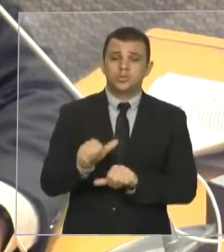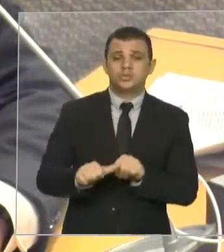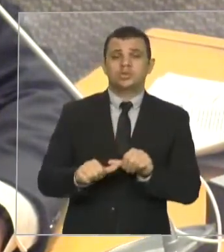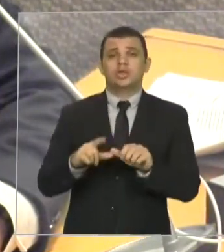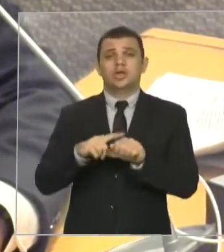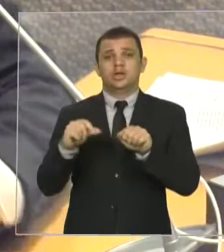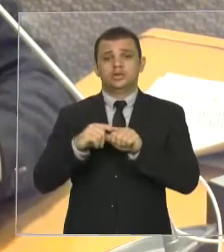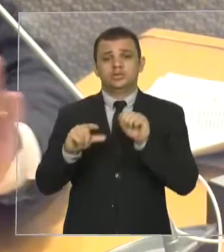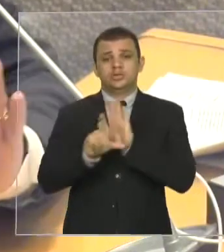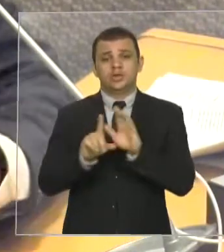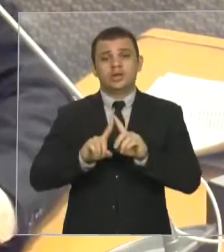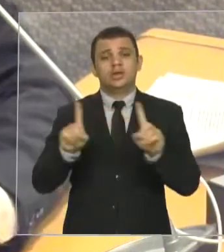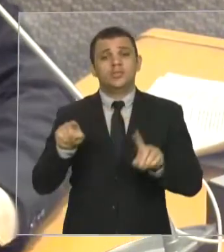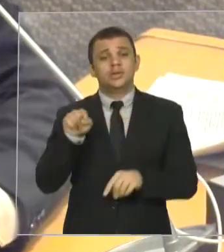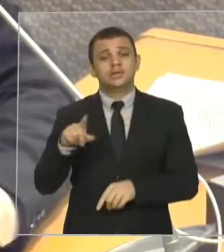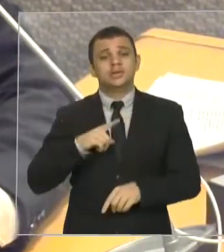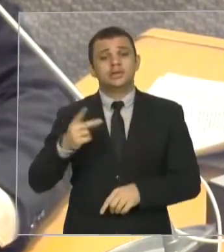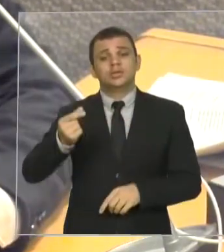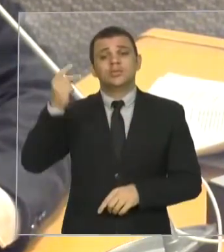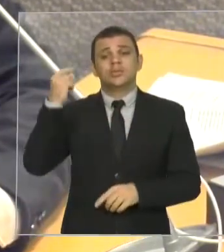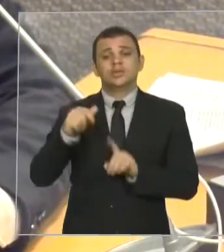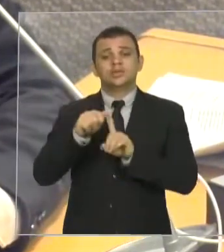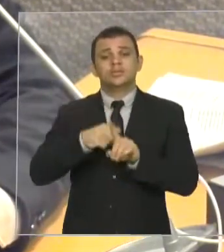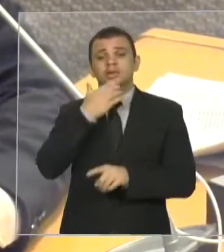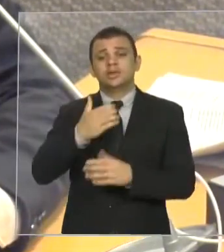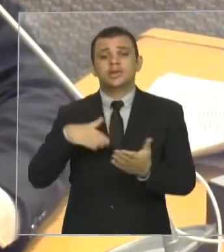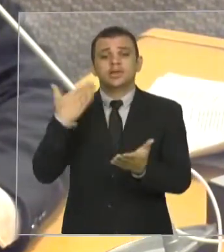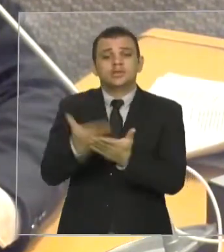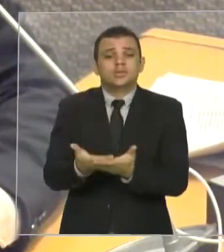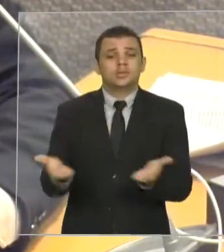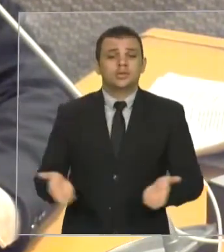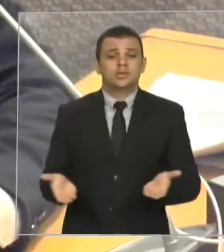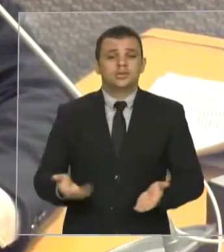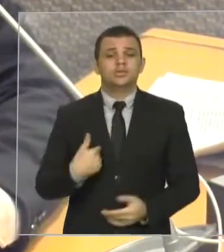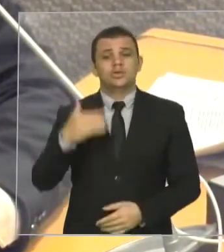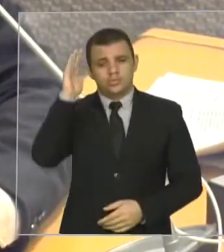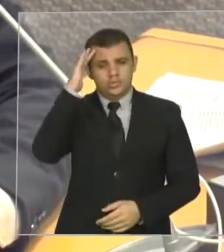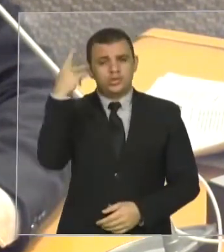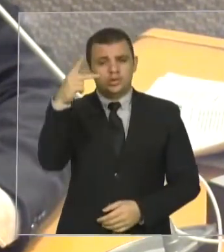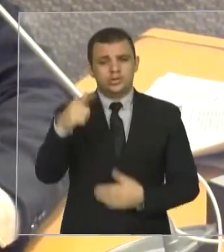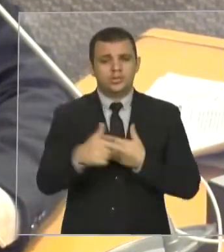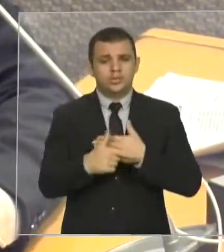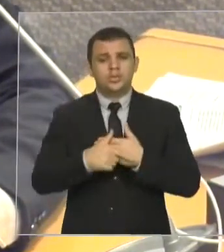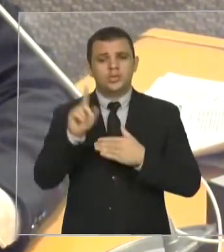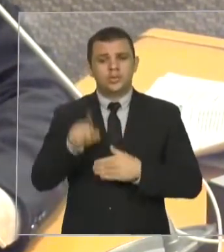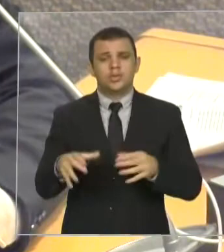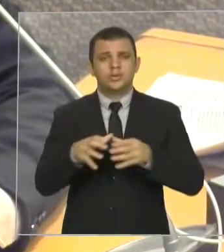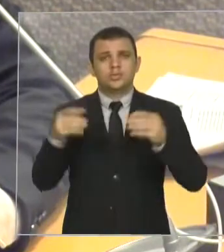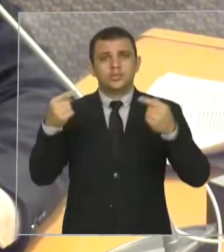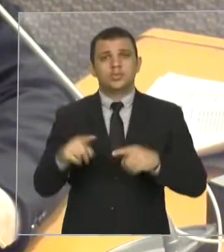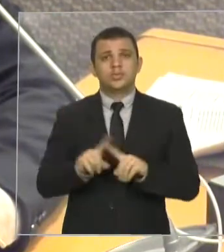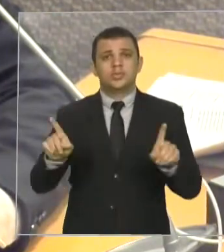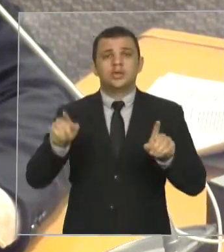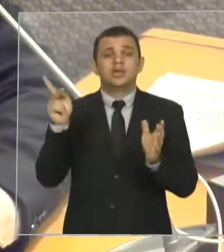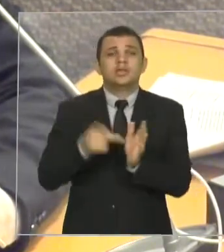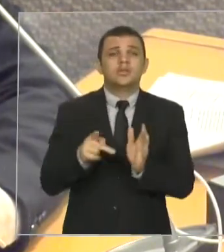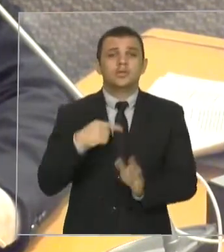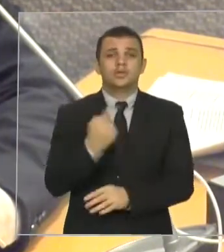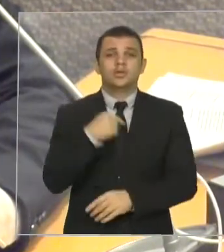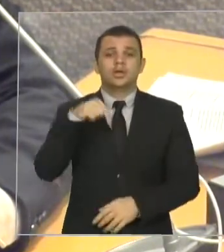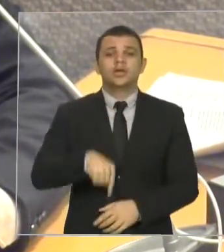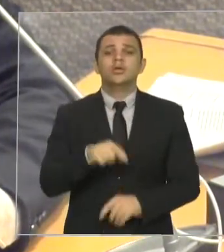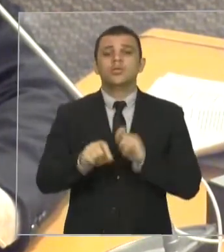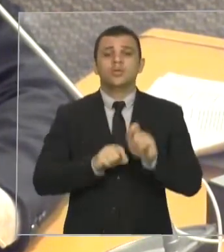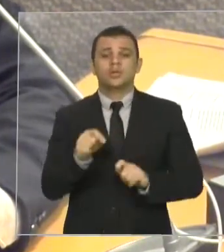desde dezembro. Então, esse é o apelo que faço a Vossa Excelência. Compreendo o seu papel de oposição, mas, na verdade, nós não estamos aqui querendo ou